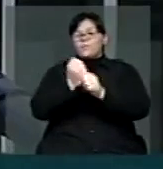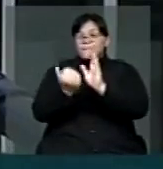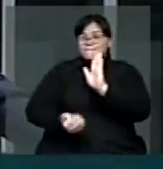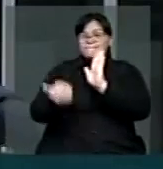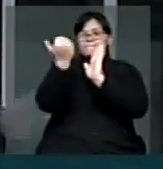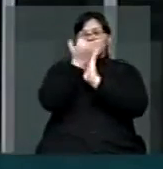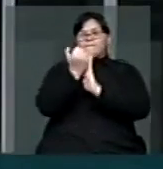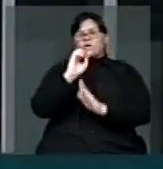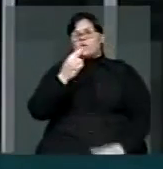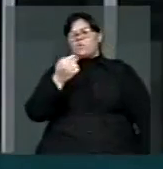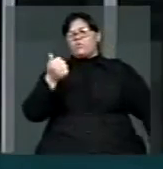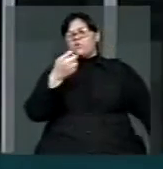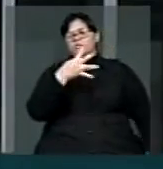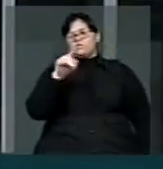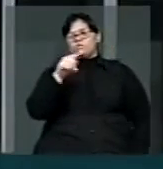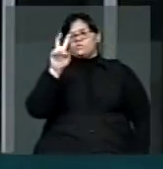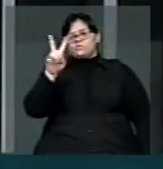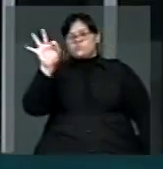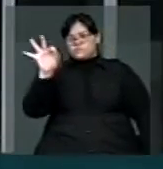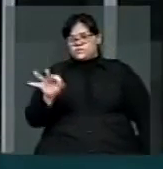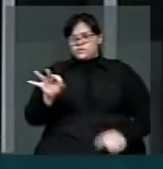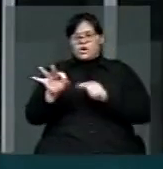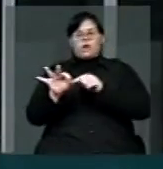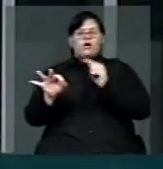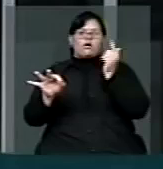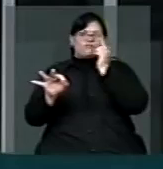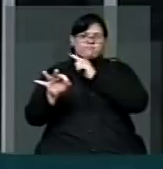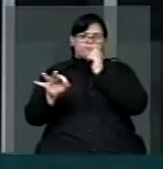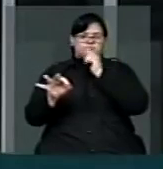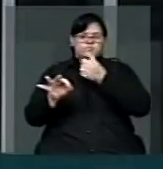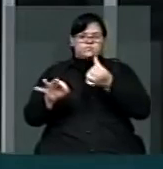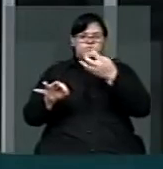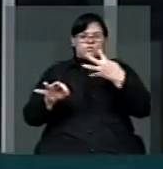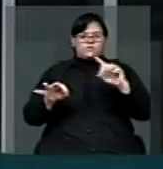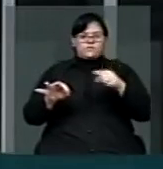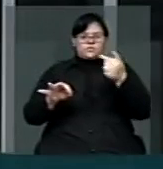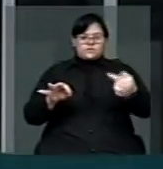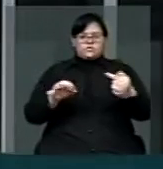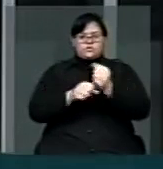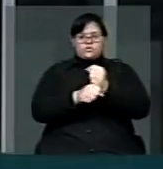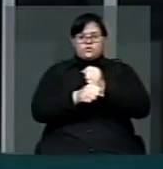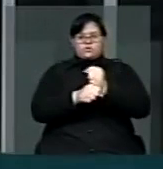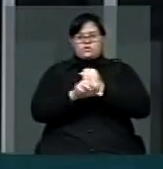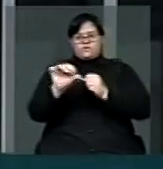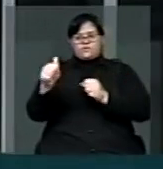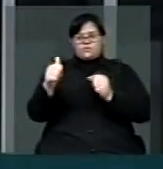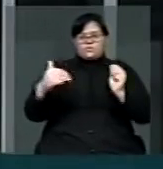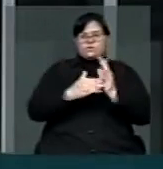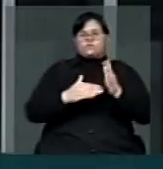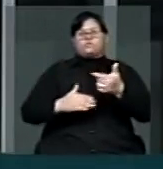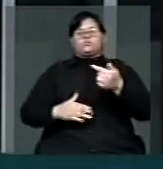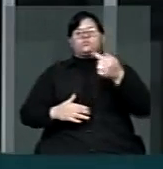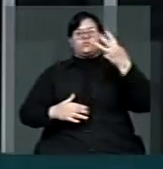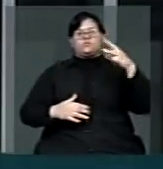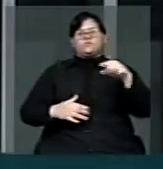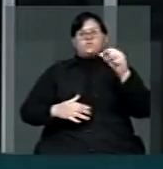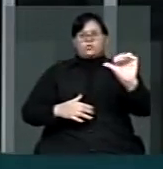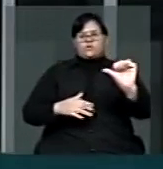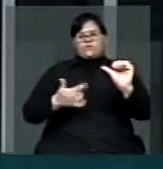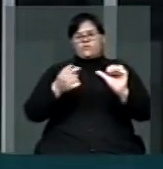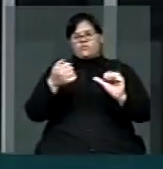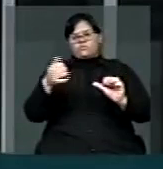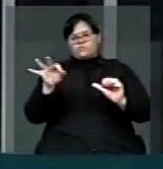ou 14,2%, passando de 64,7 anos em 91 para 73,9 em